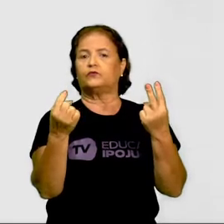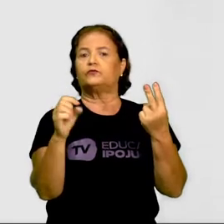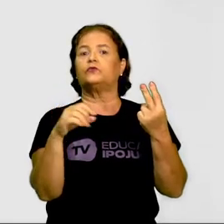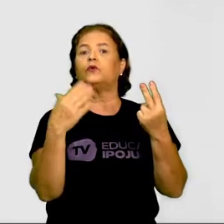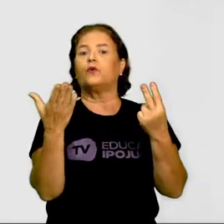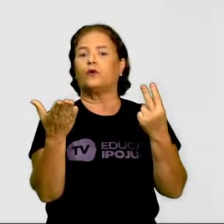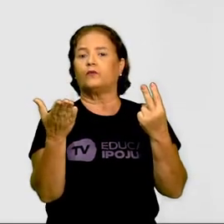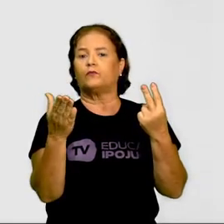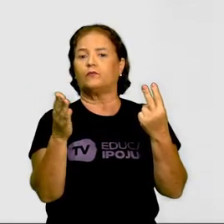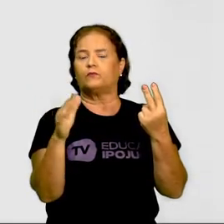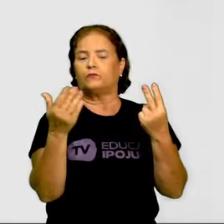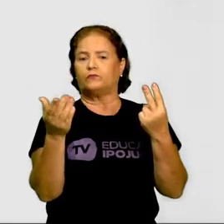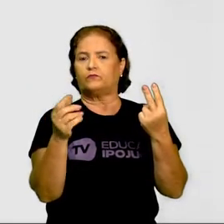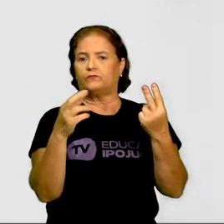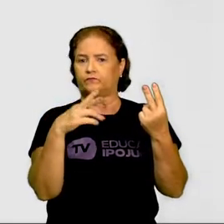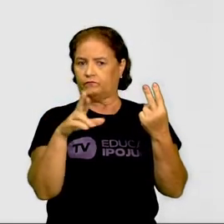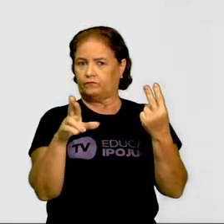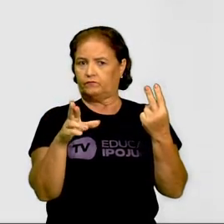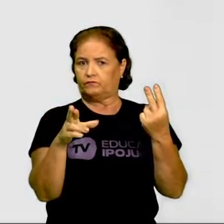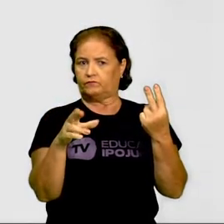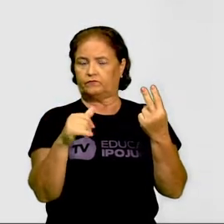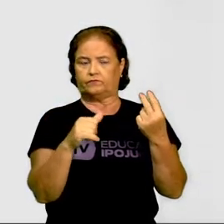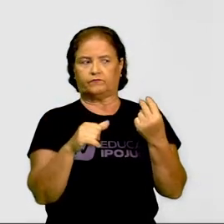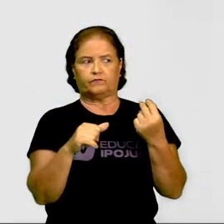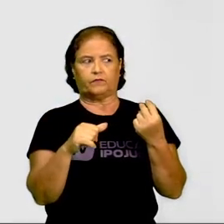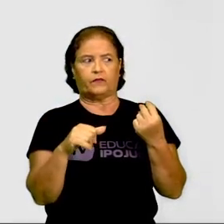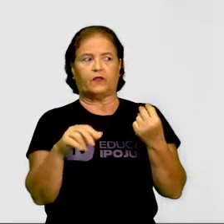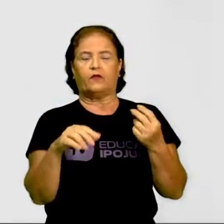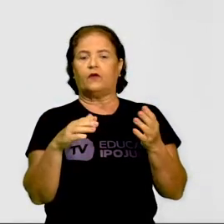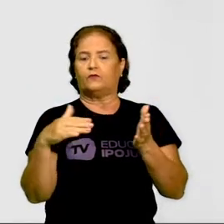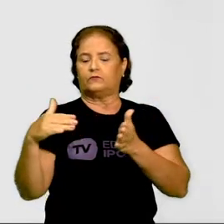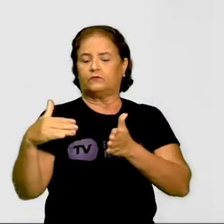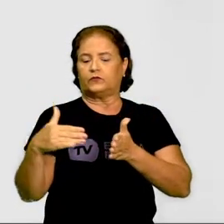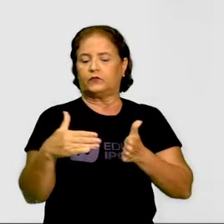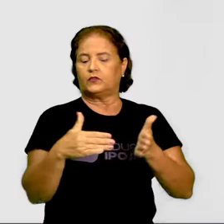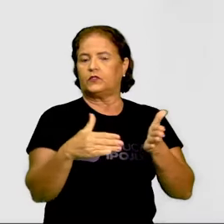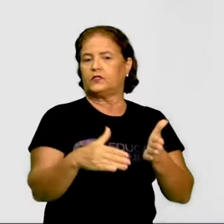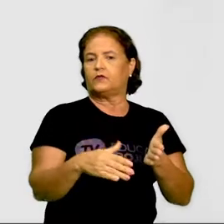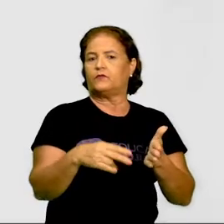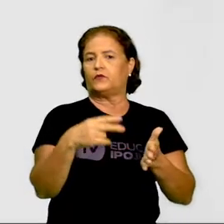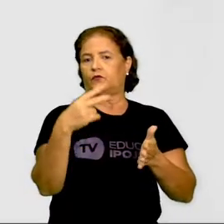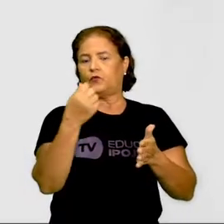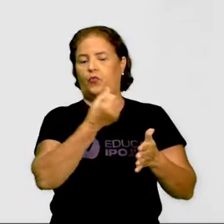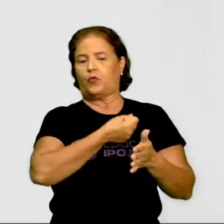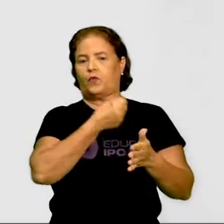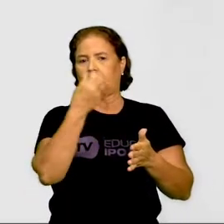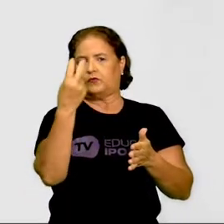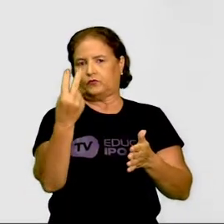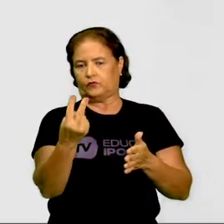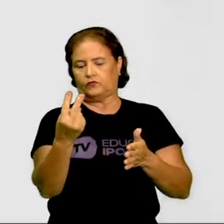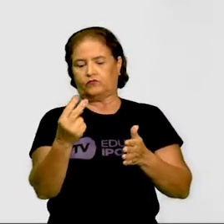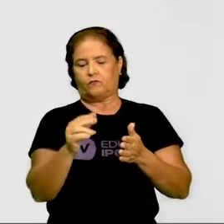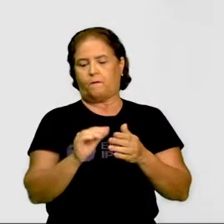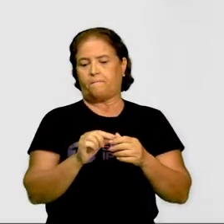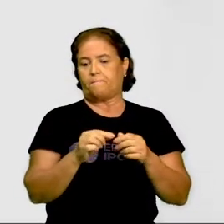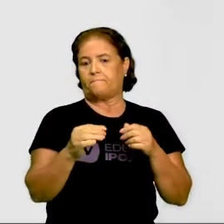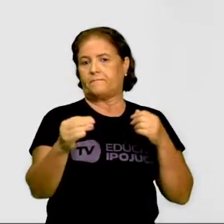E aí? Muito bem, crianças. É o caminho número 2, que é o caminho